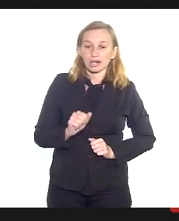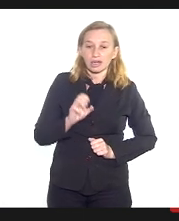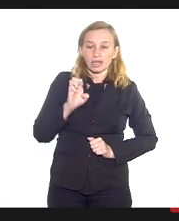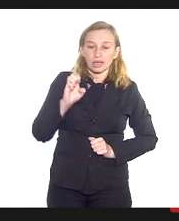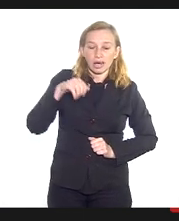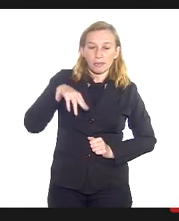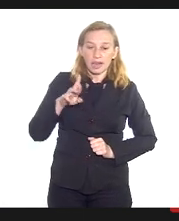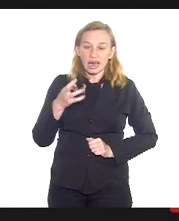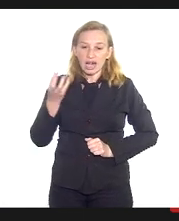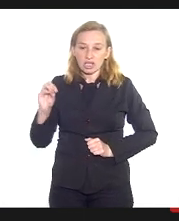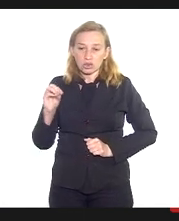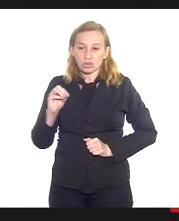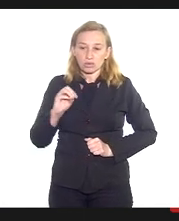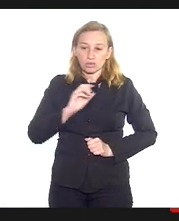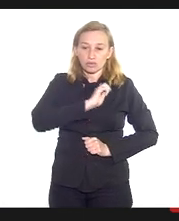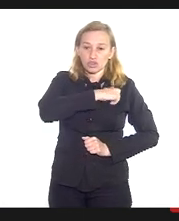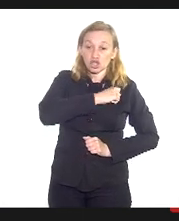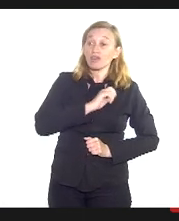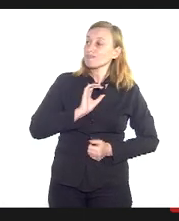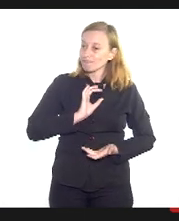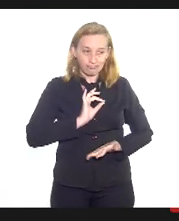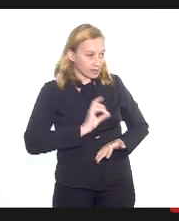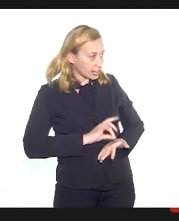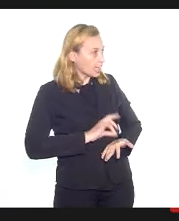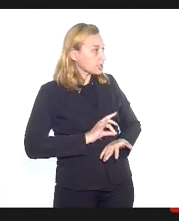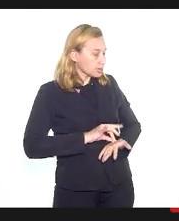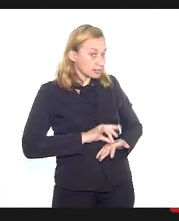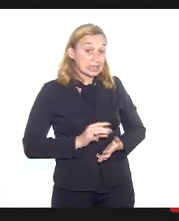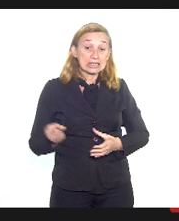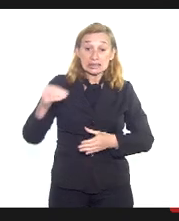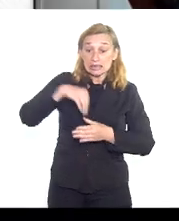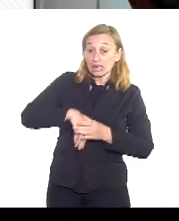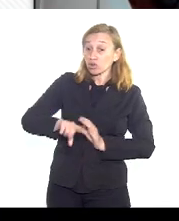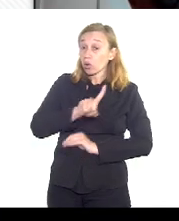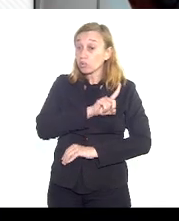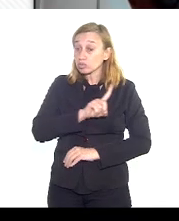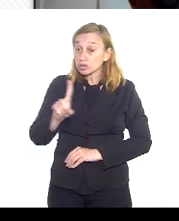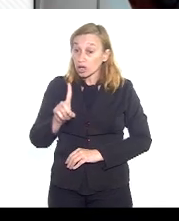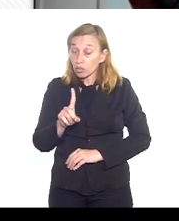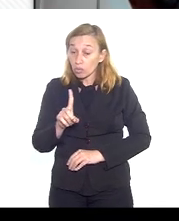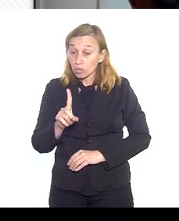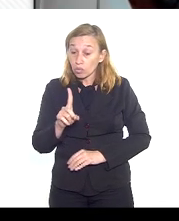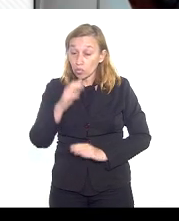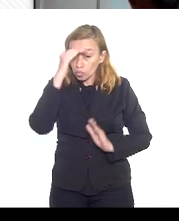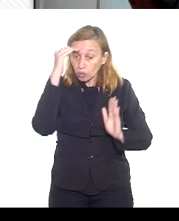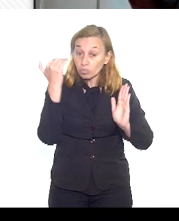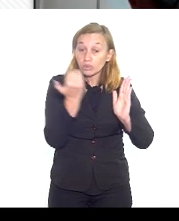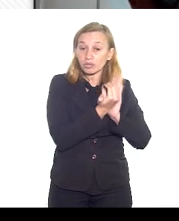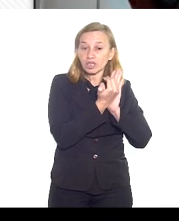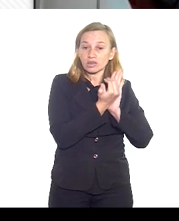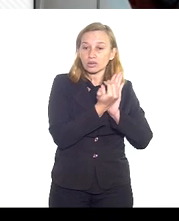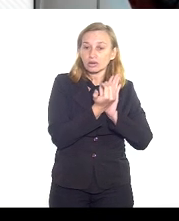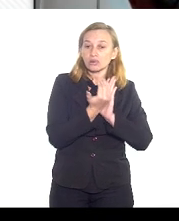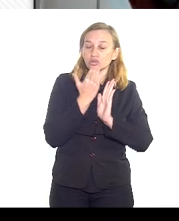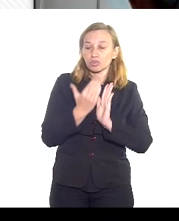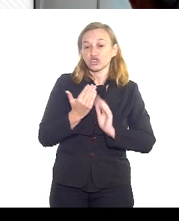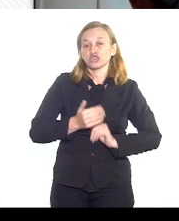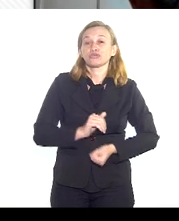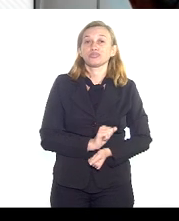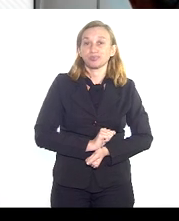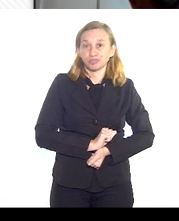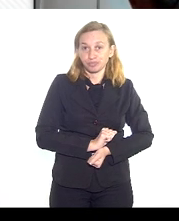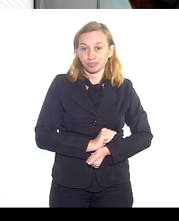ação fiscal. É verdade. O não cumprimento às intimações. E,